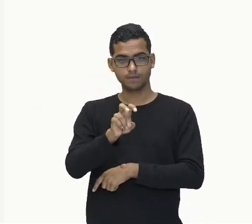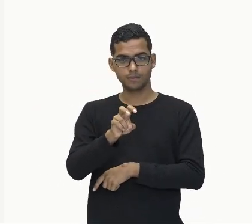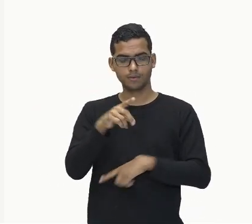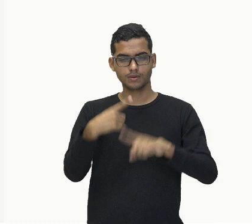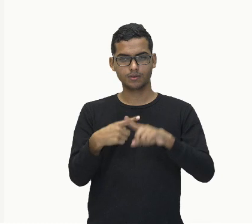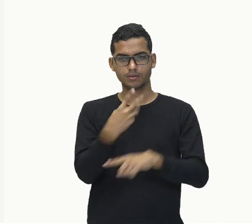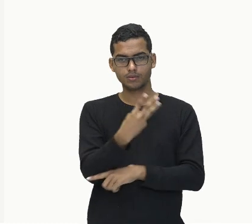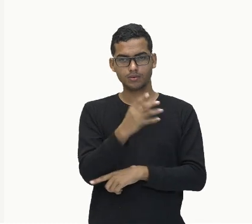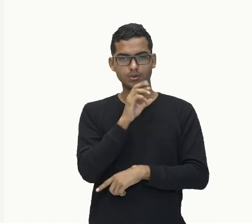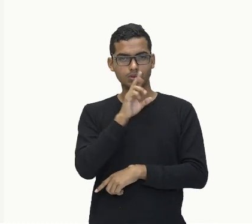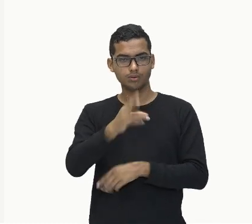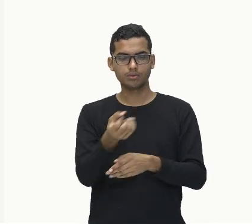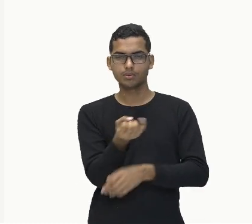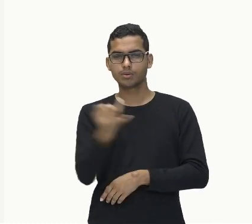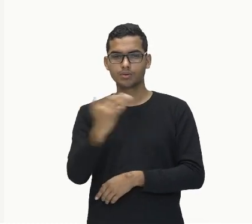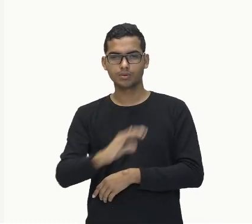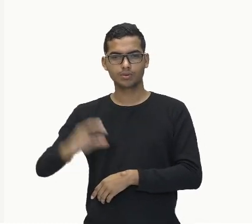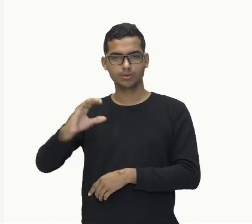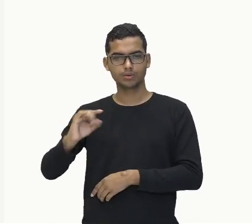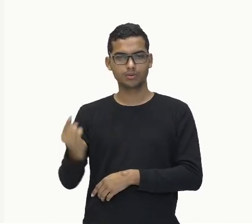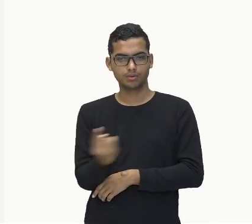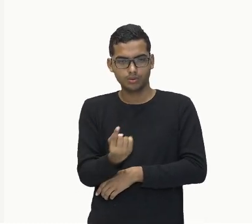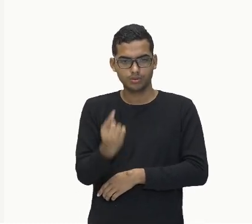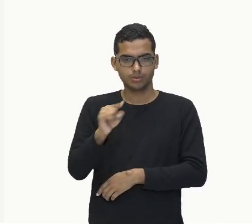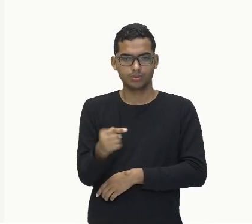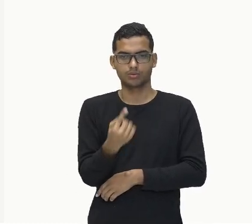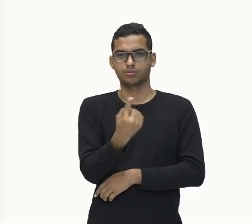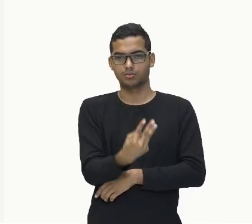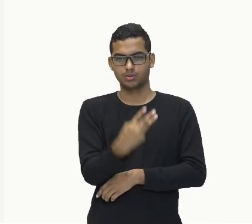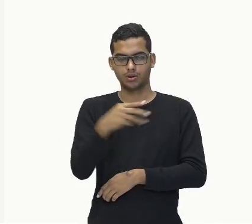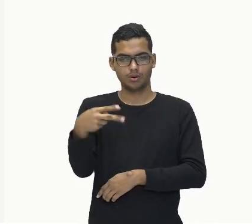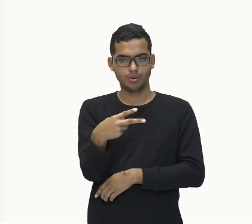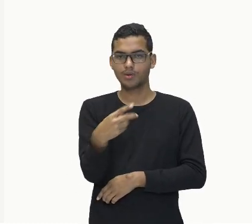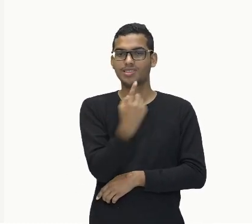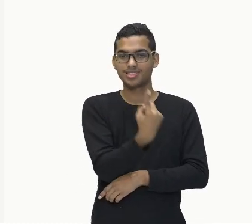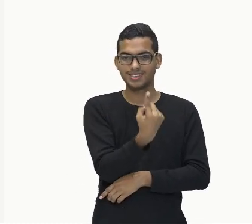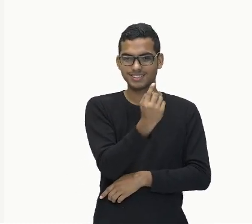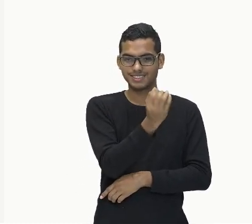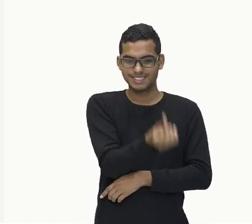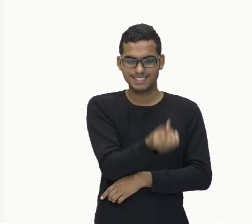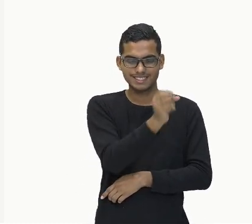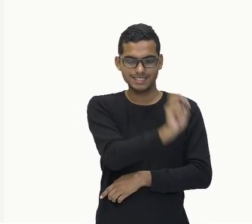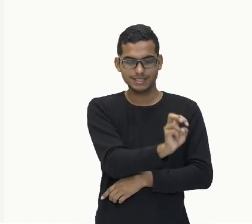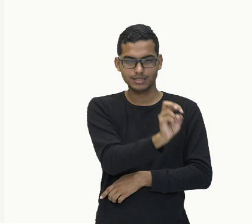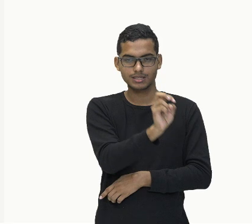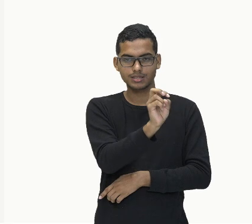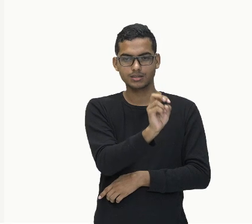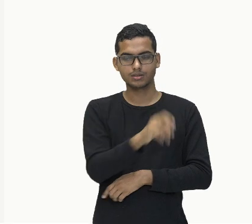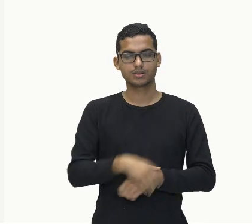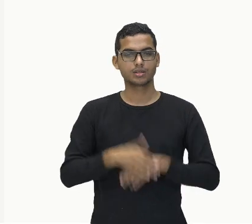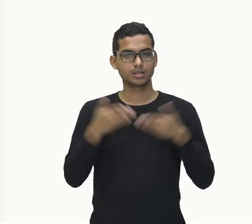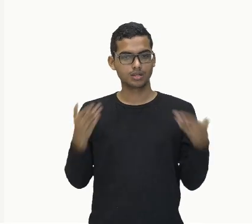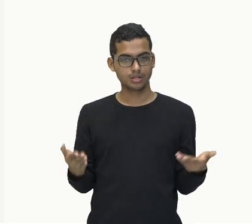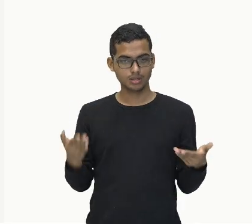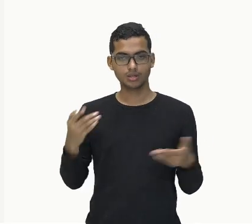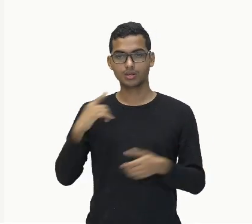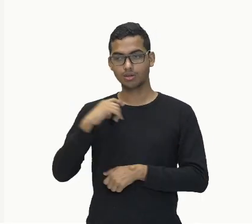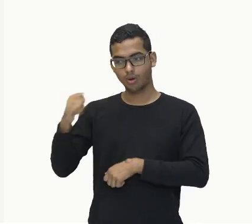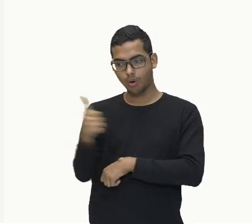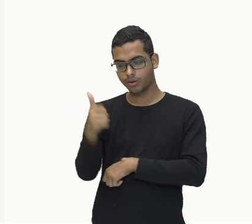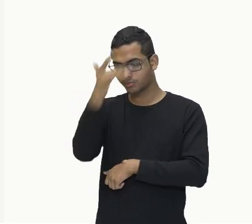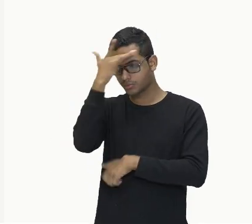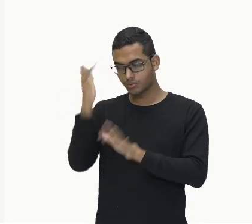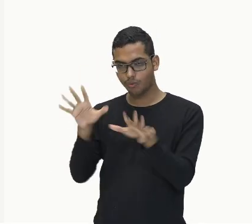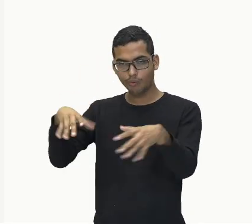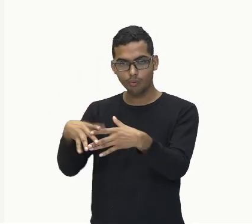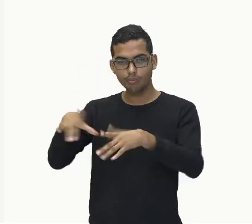165. Então, podemos formar 165 comissões de 3 pessoas lá, entre as 11 pessoas